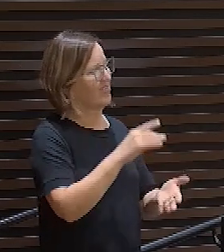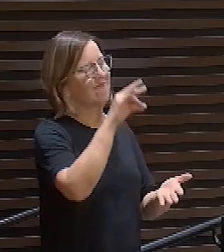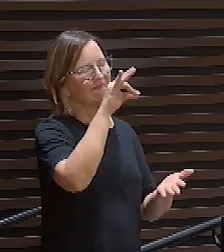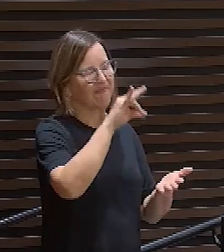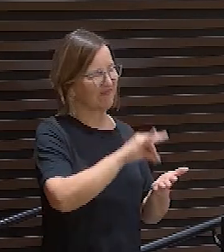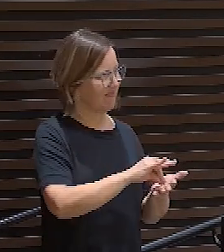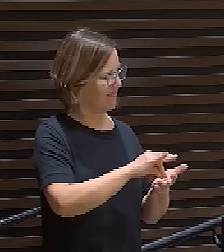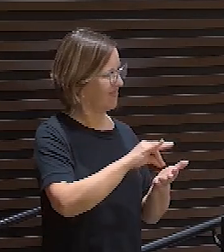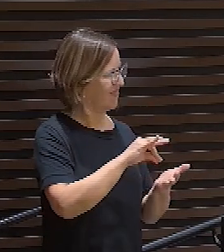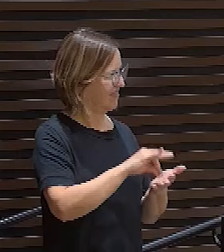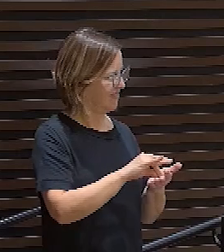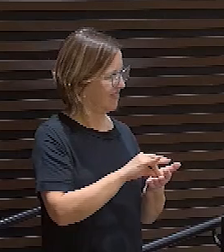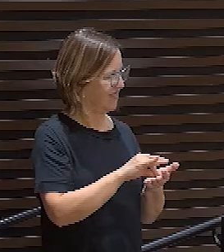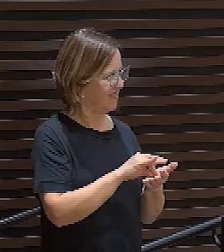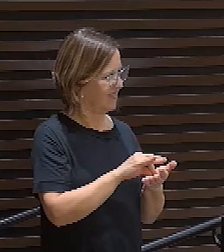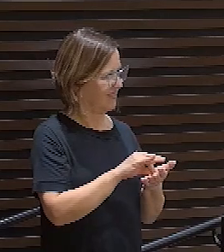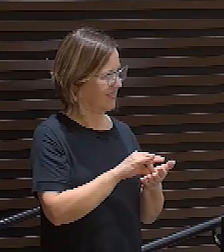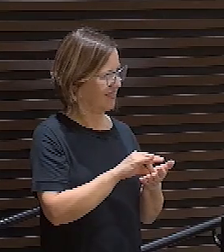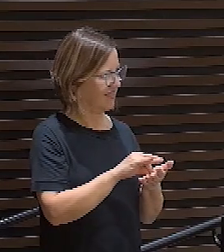fato.